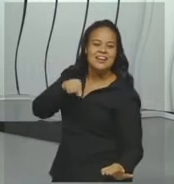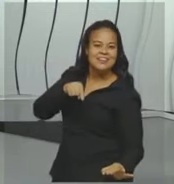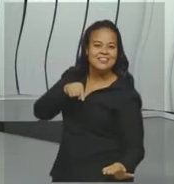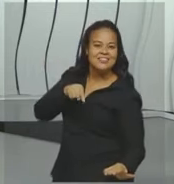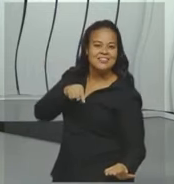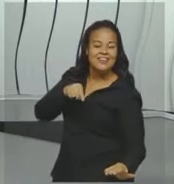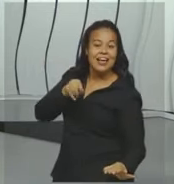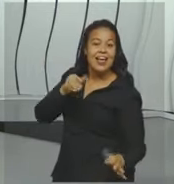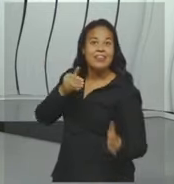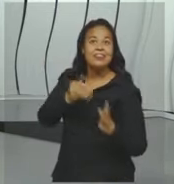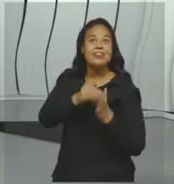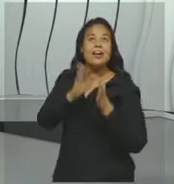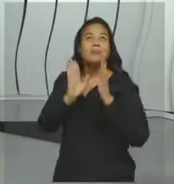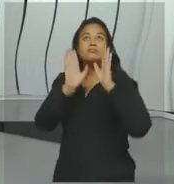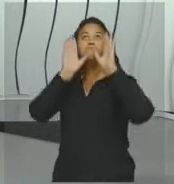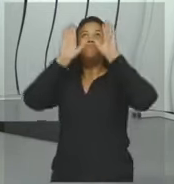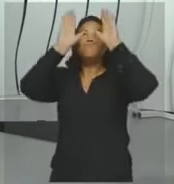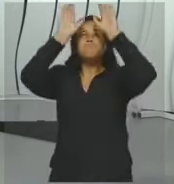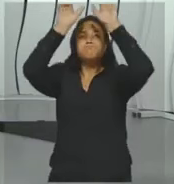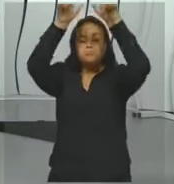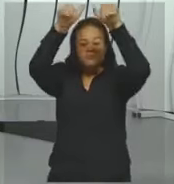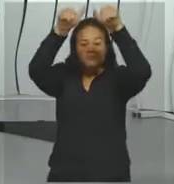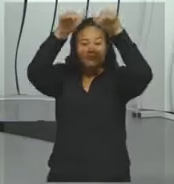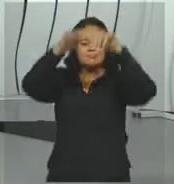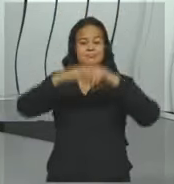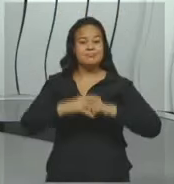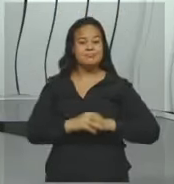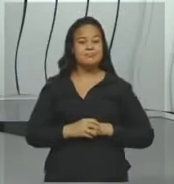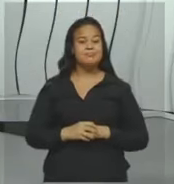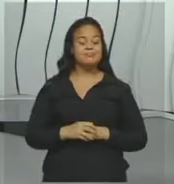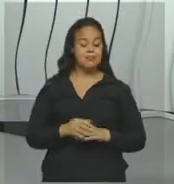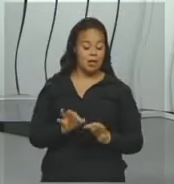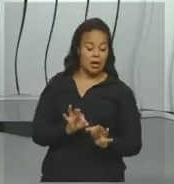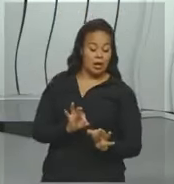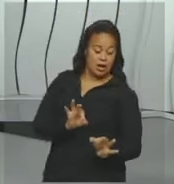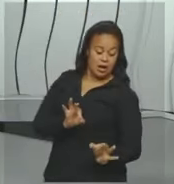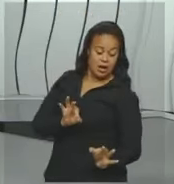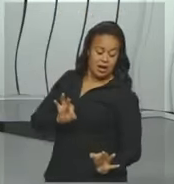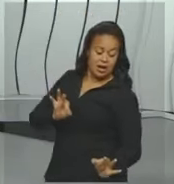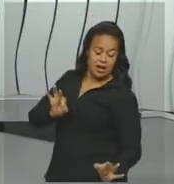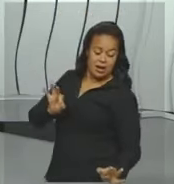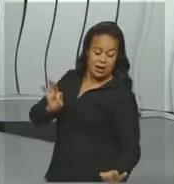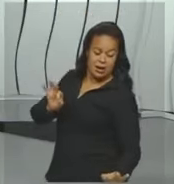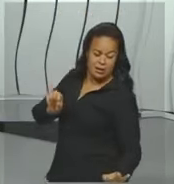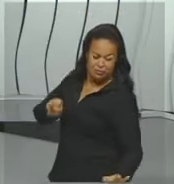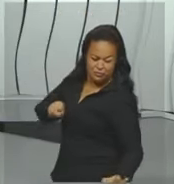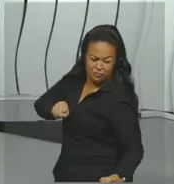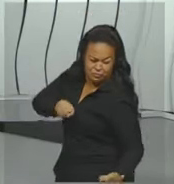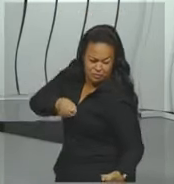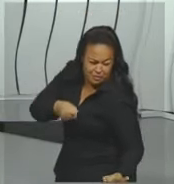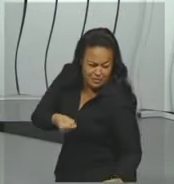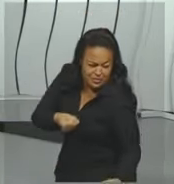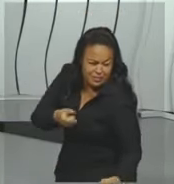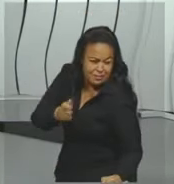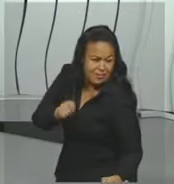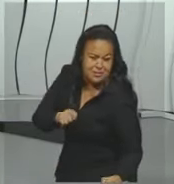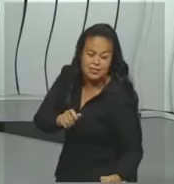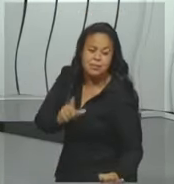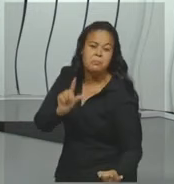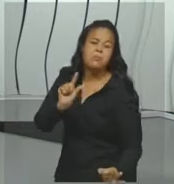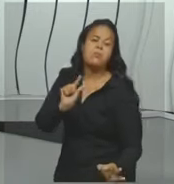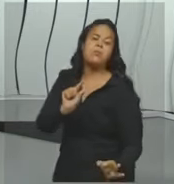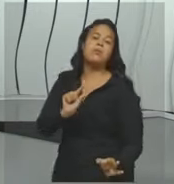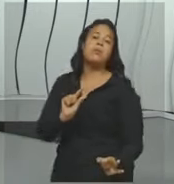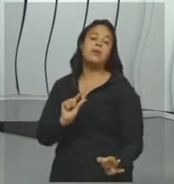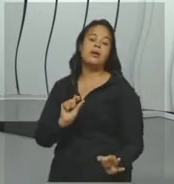superior do guarda-roupa. Então a rampa vai ter esse papel de reduzir a força que você precisa utilizar para